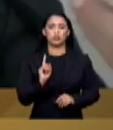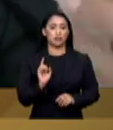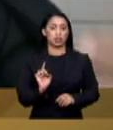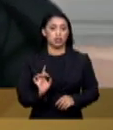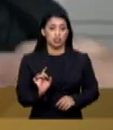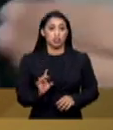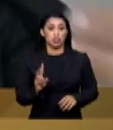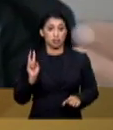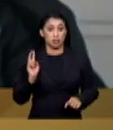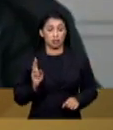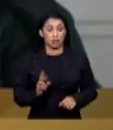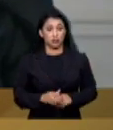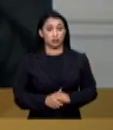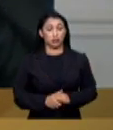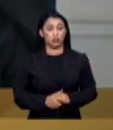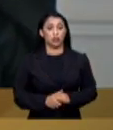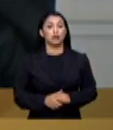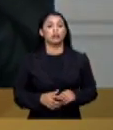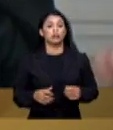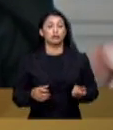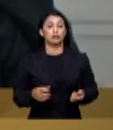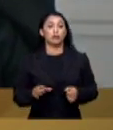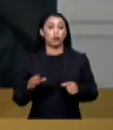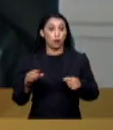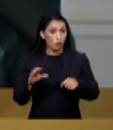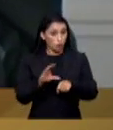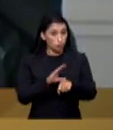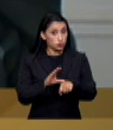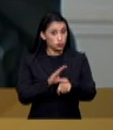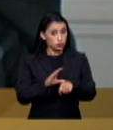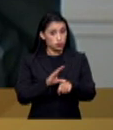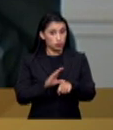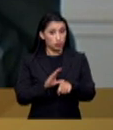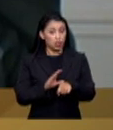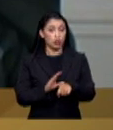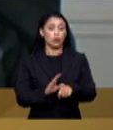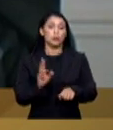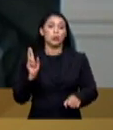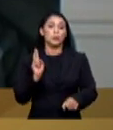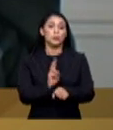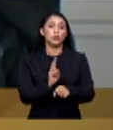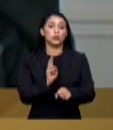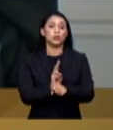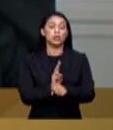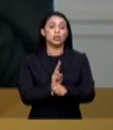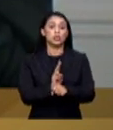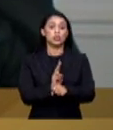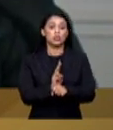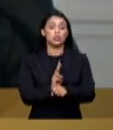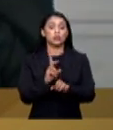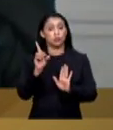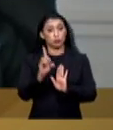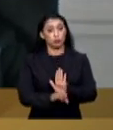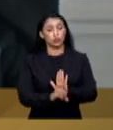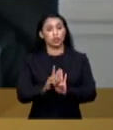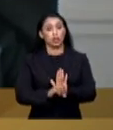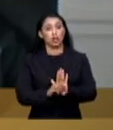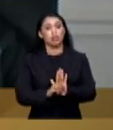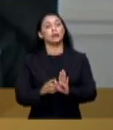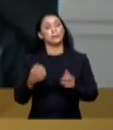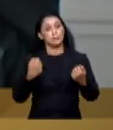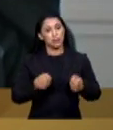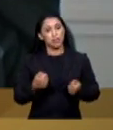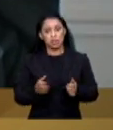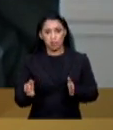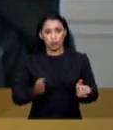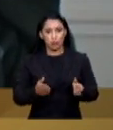de proteção, essa via constitucional, perdão, de proteção ao direito líquido e certo, a fixação num prazo decadencial